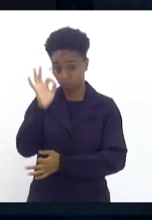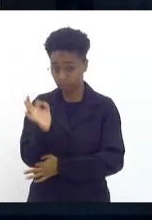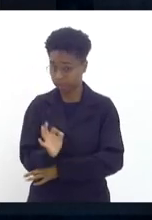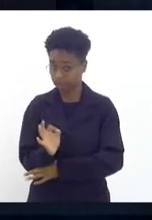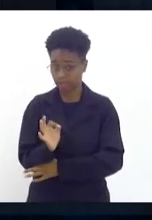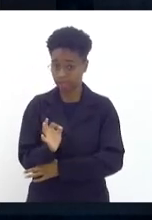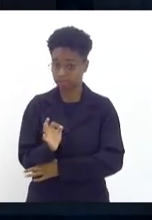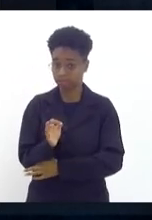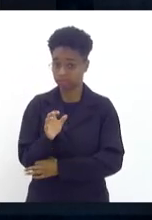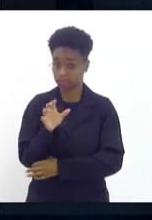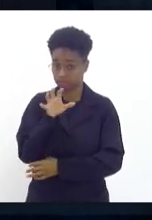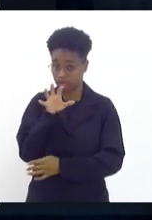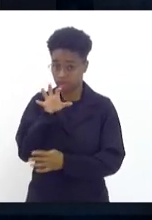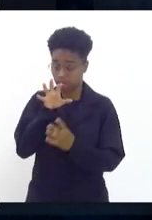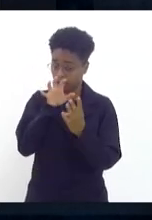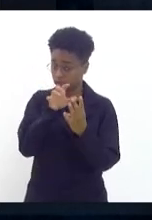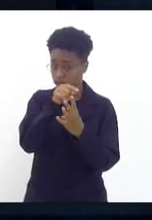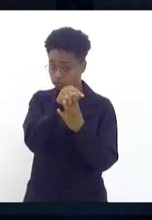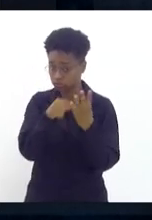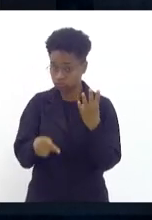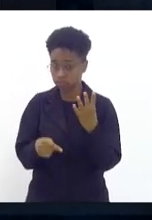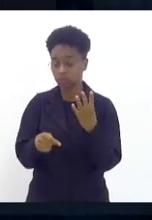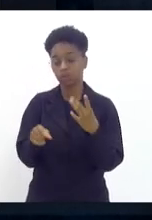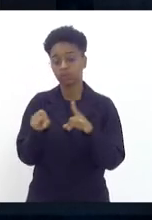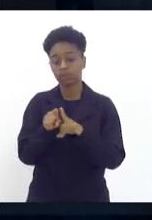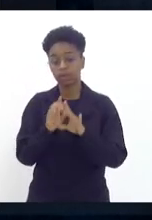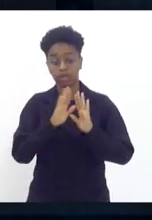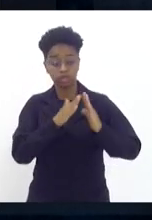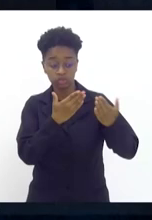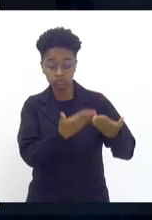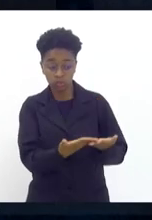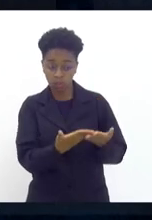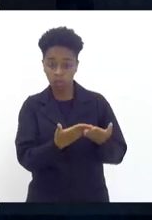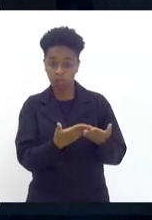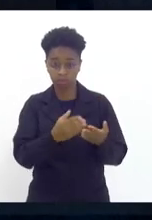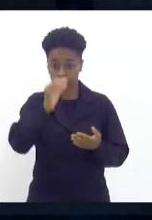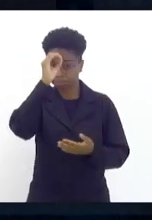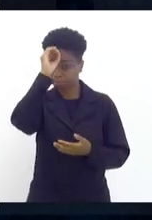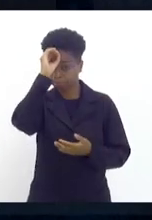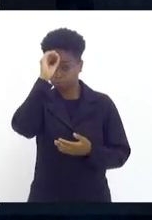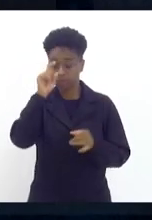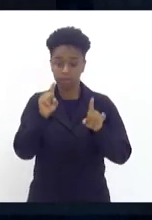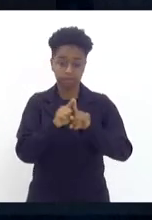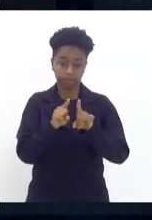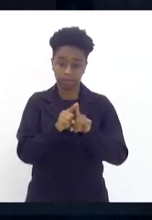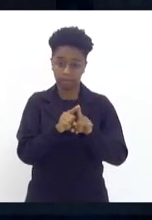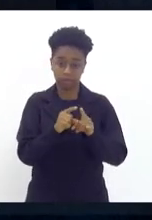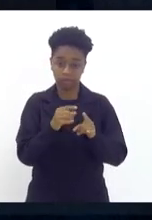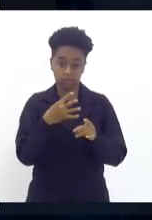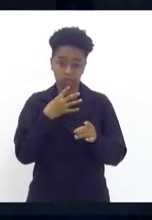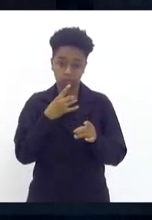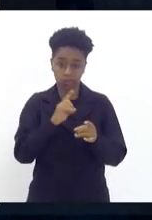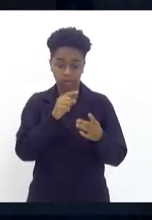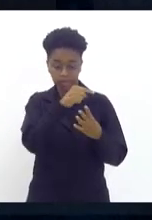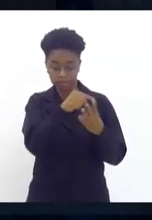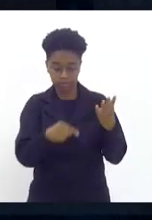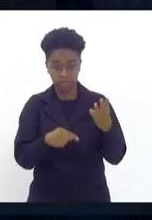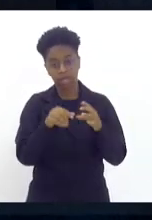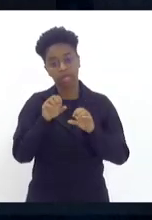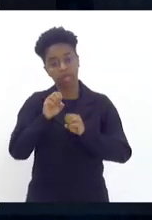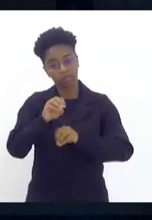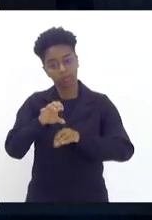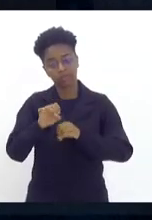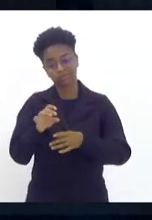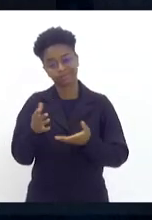compreende isso, e a escola não entende e não compreende isso, a educação ela vai